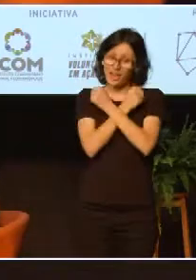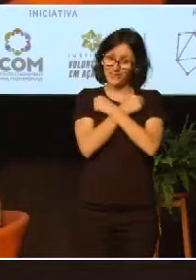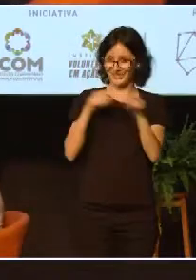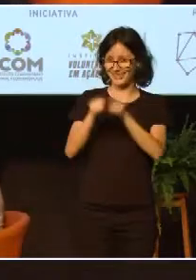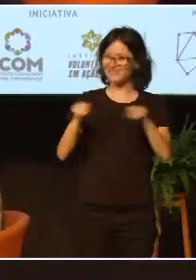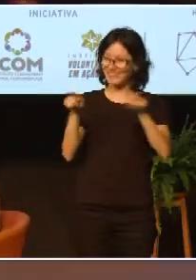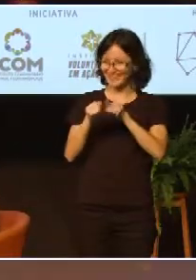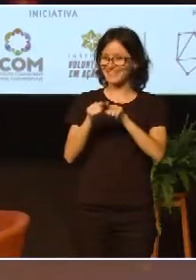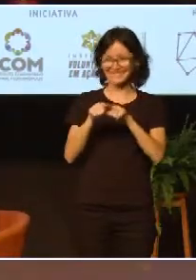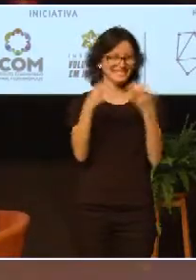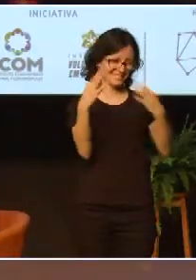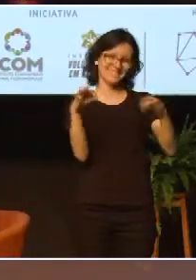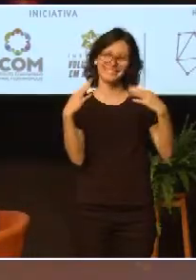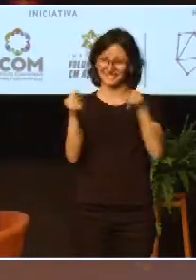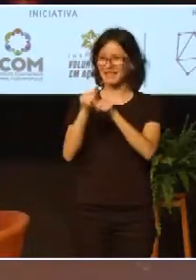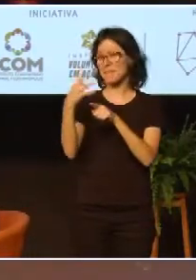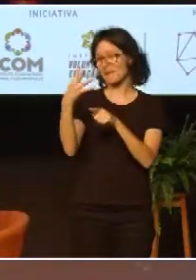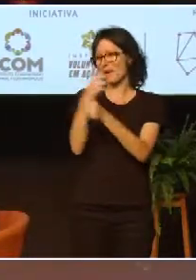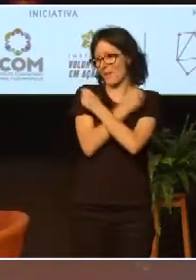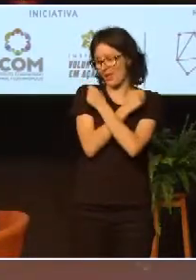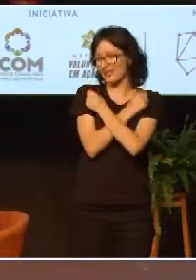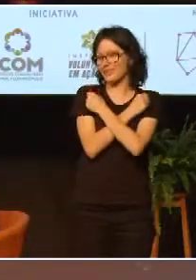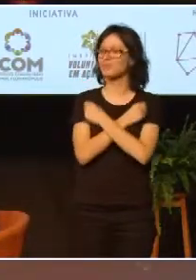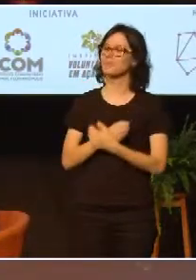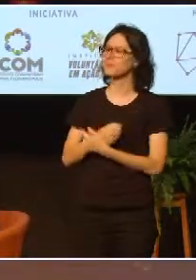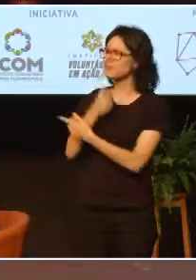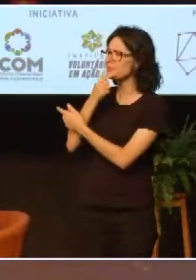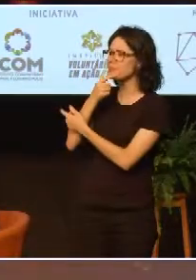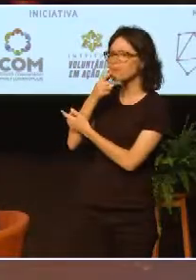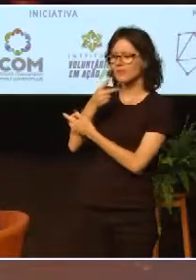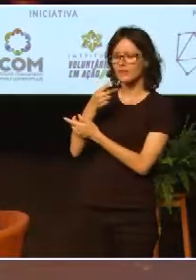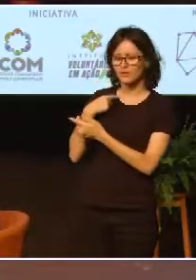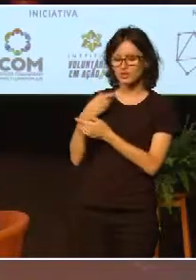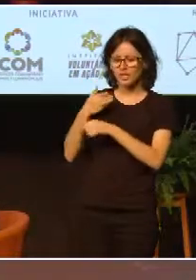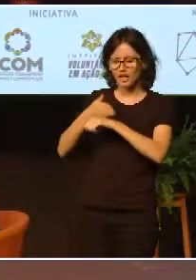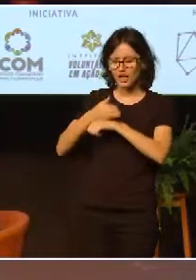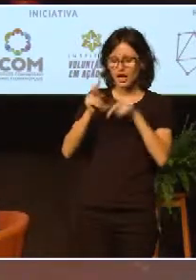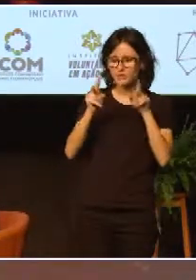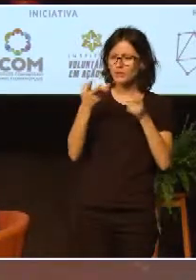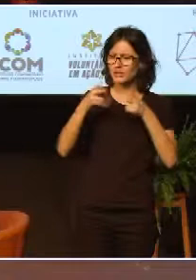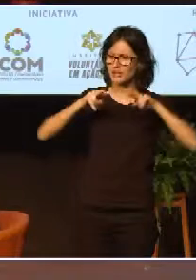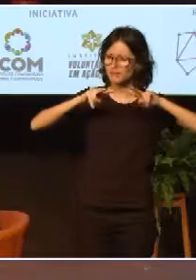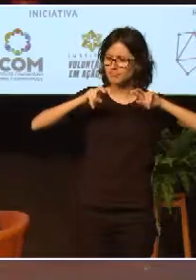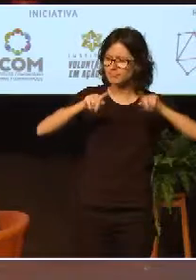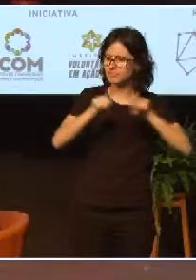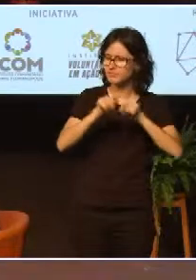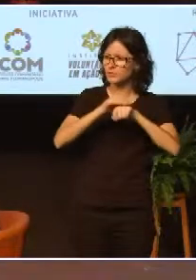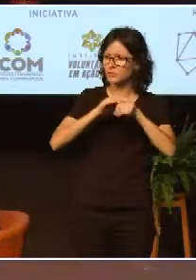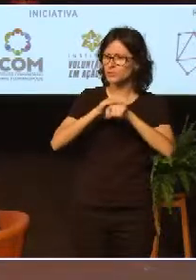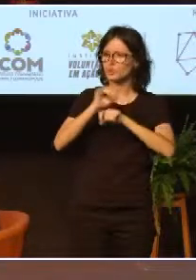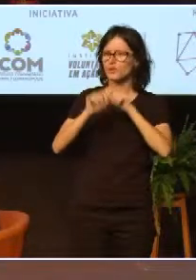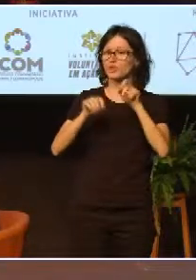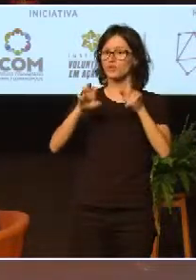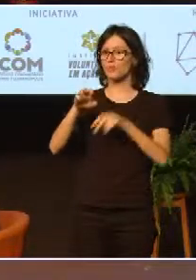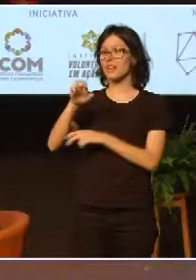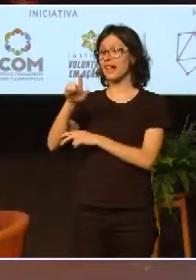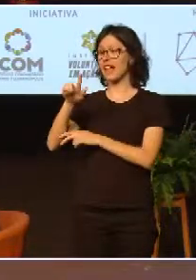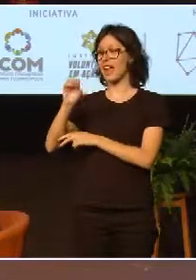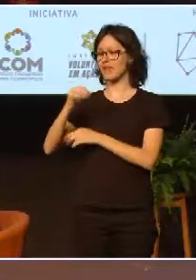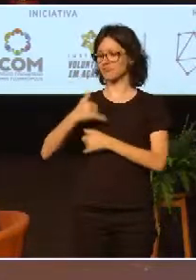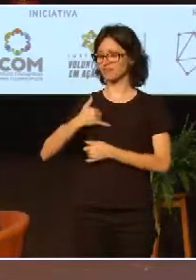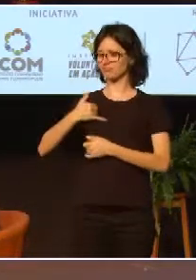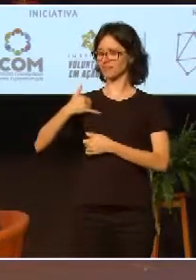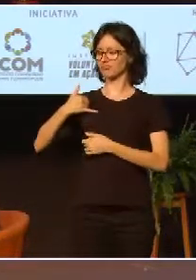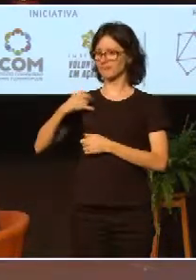certeza. Você entrou num assunto que eu queria explorar um pouco mais, que é essa questão do ego e do